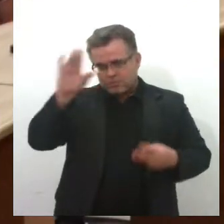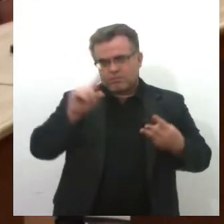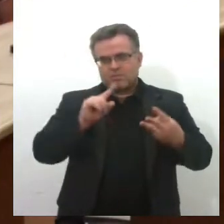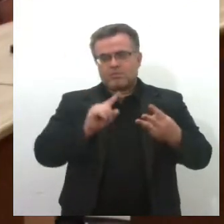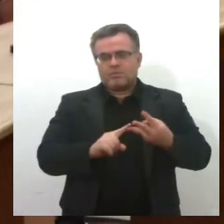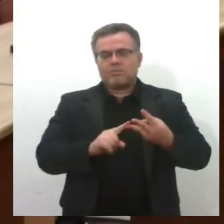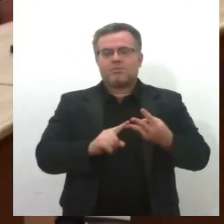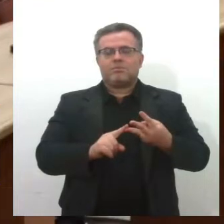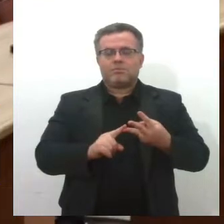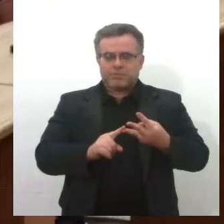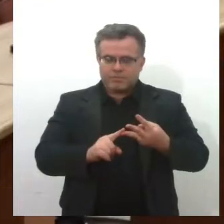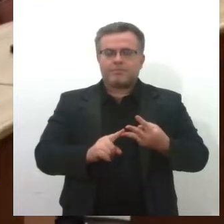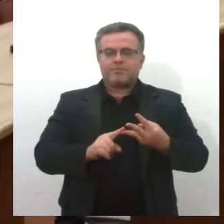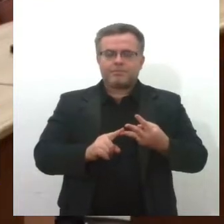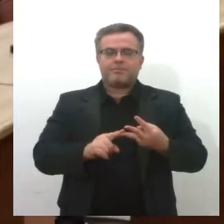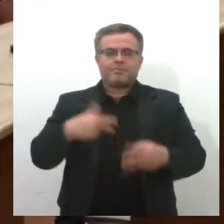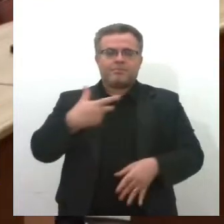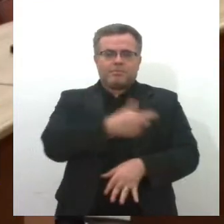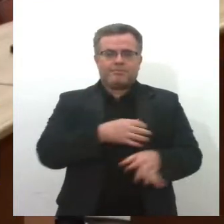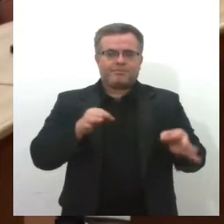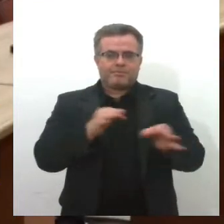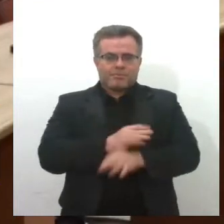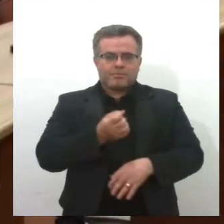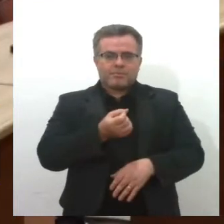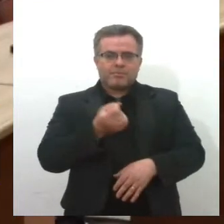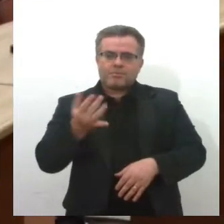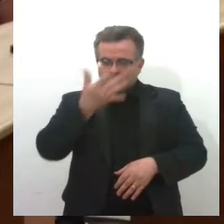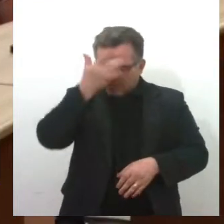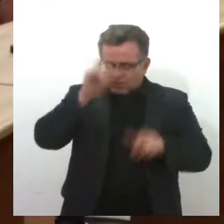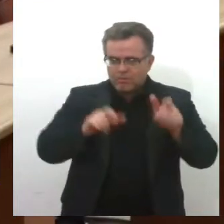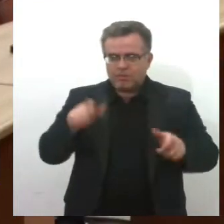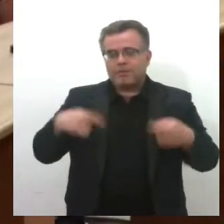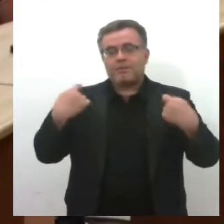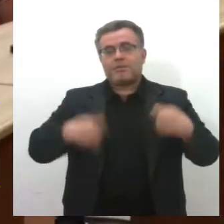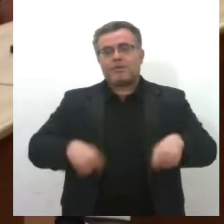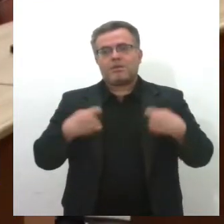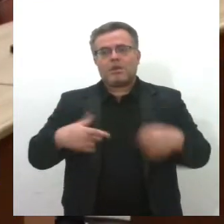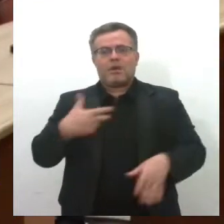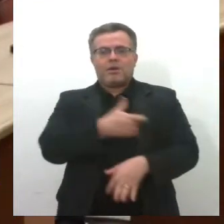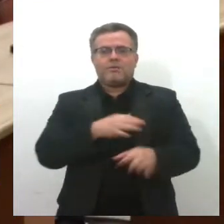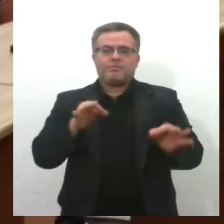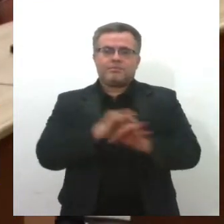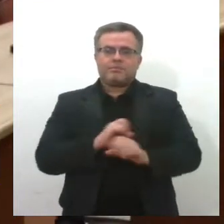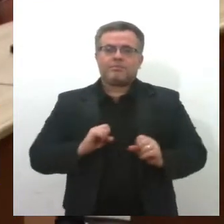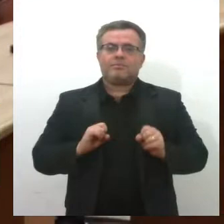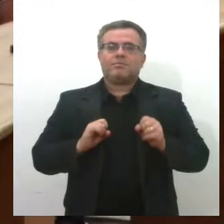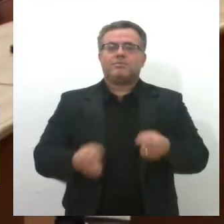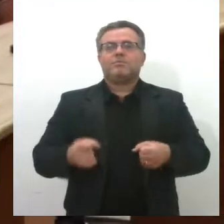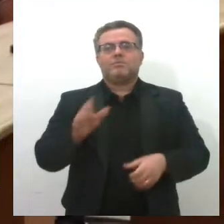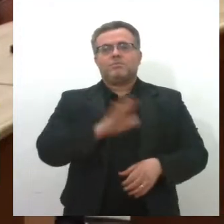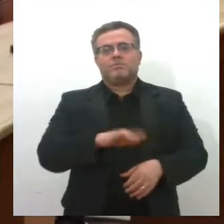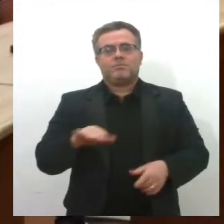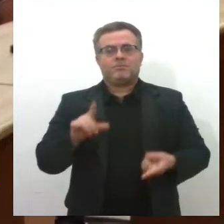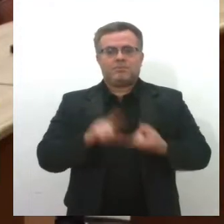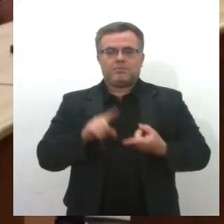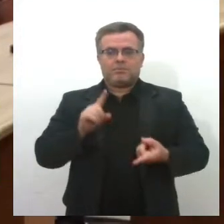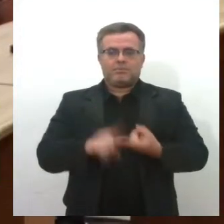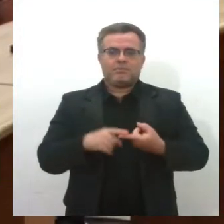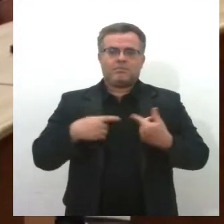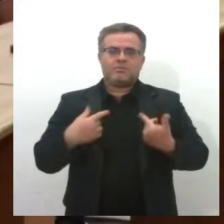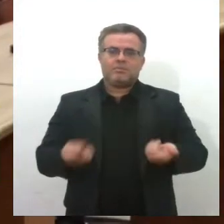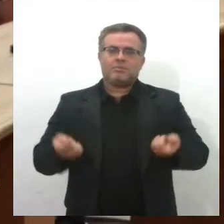Nós temos um número significativo de pessoas que precisam se vacinar, de precisar fazer o reforço, de vacinar nossas crianças, né, para